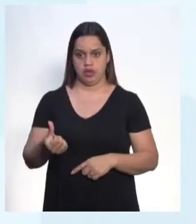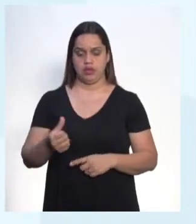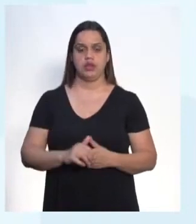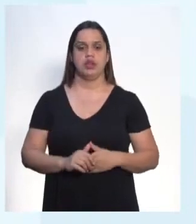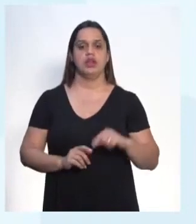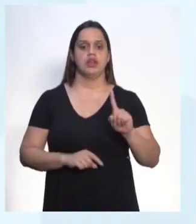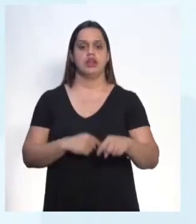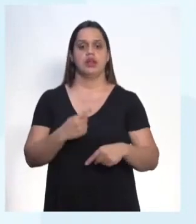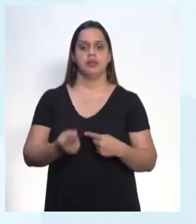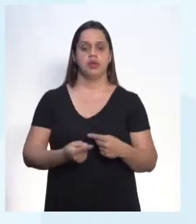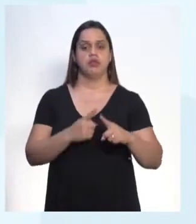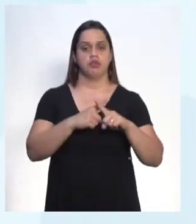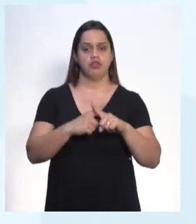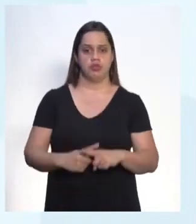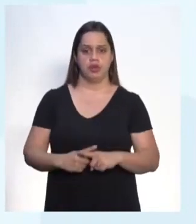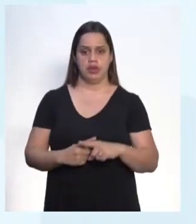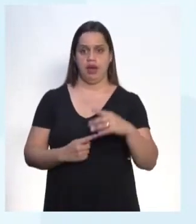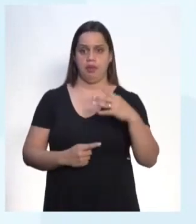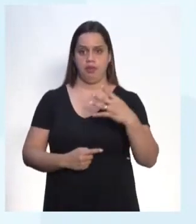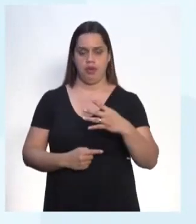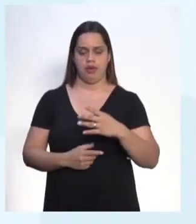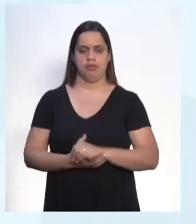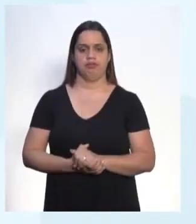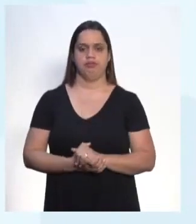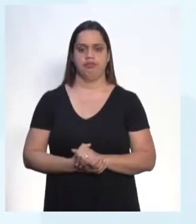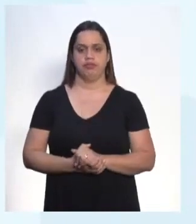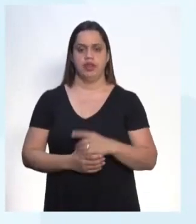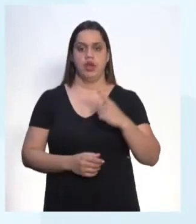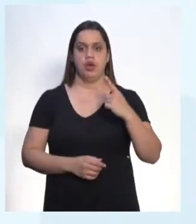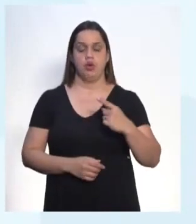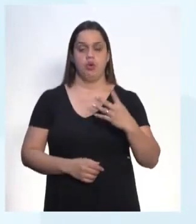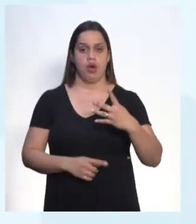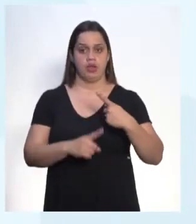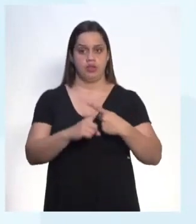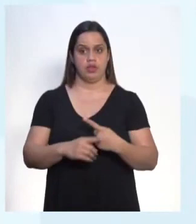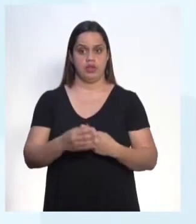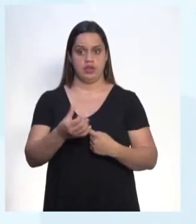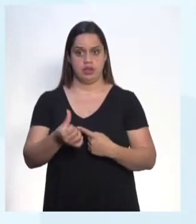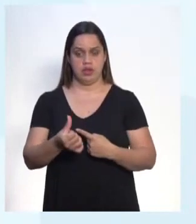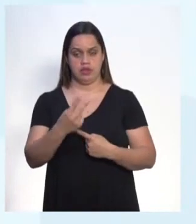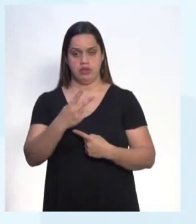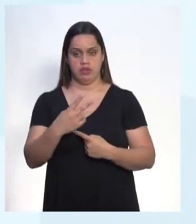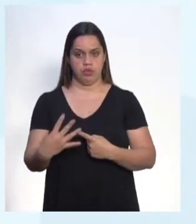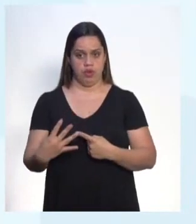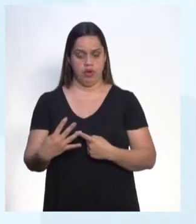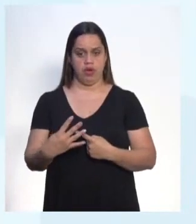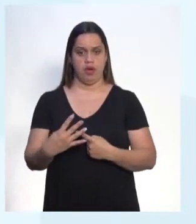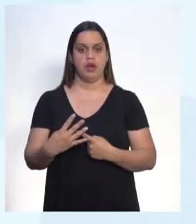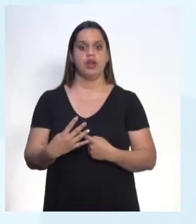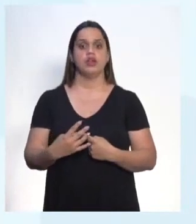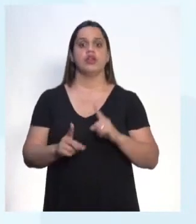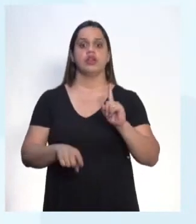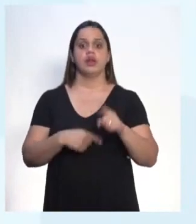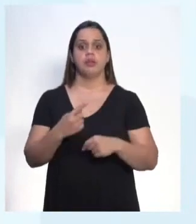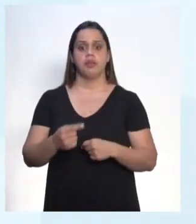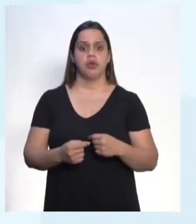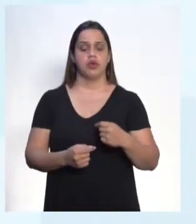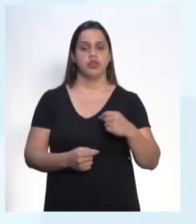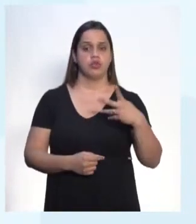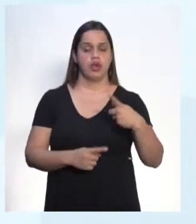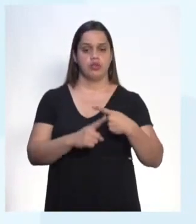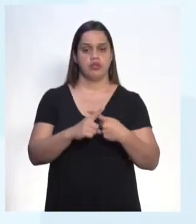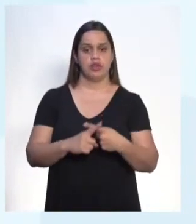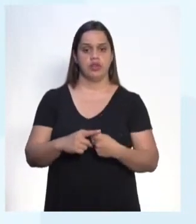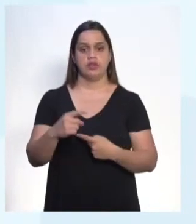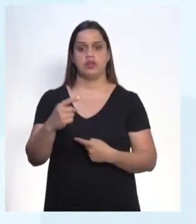36. E agora eu vou multiplicar por 4. 4 vezes 6, 24, vão 2. 4 vezes 3,